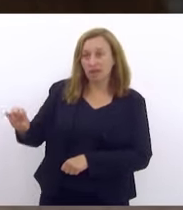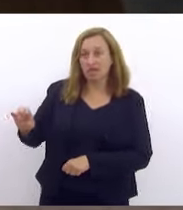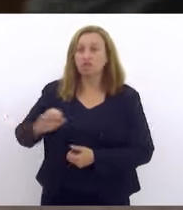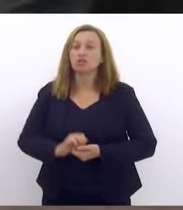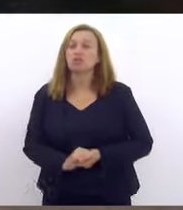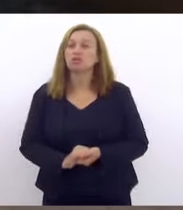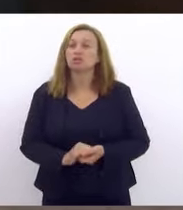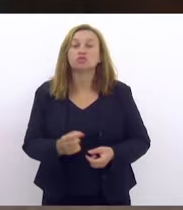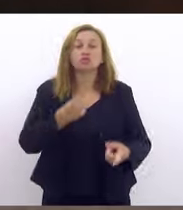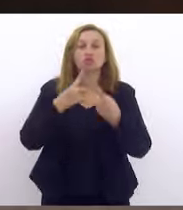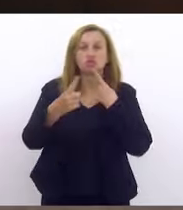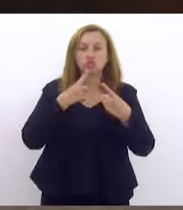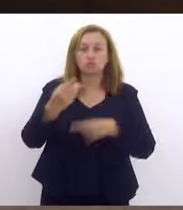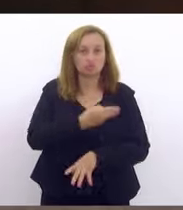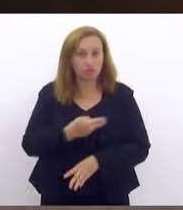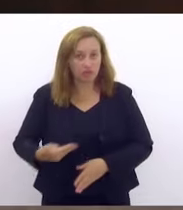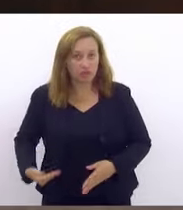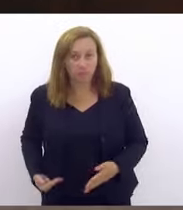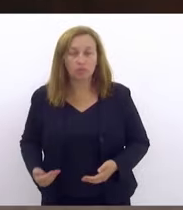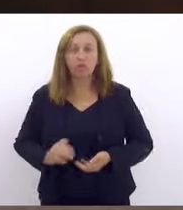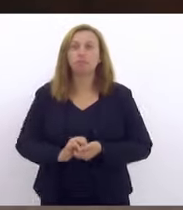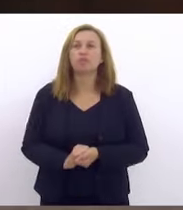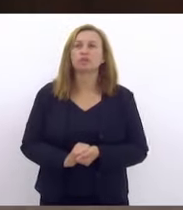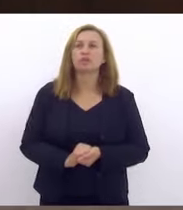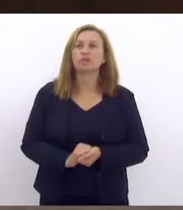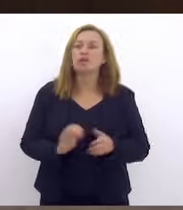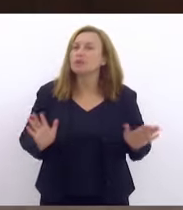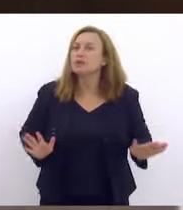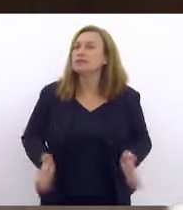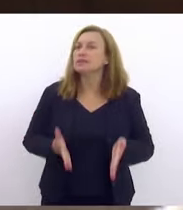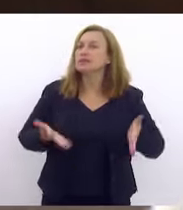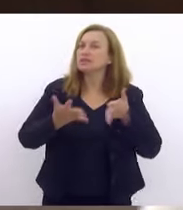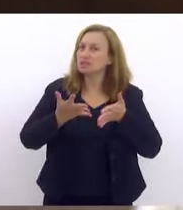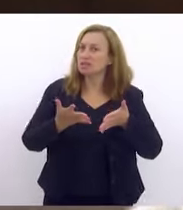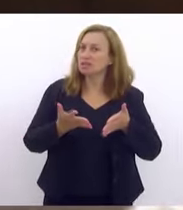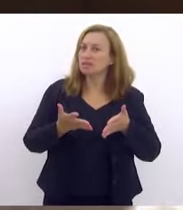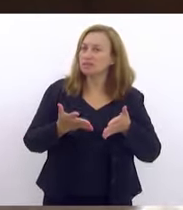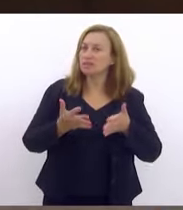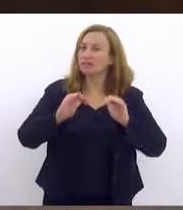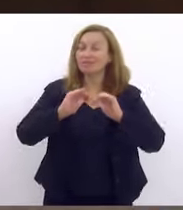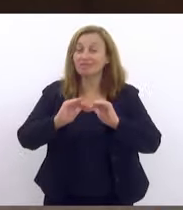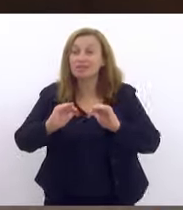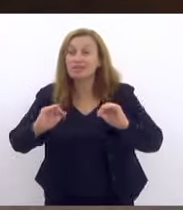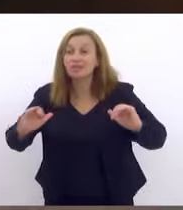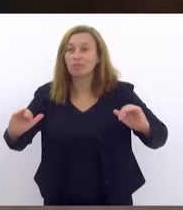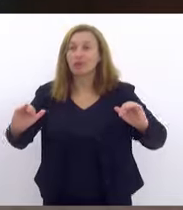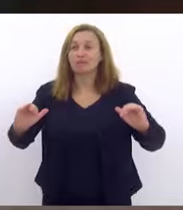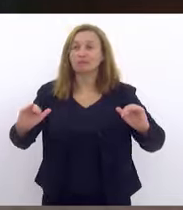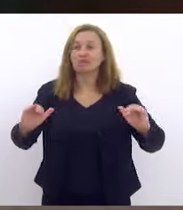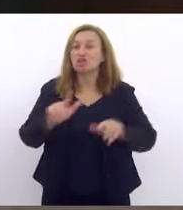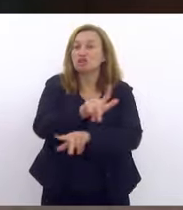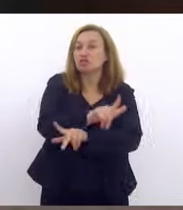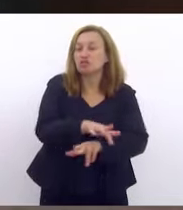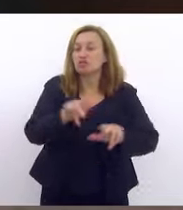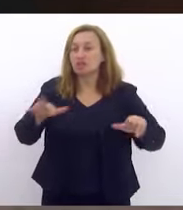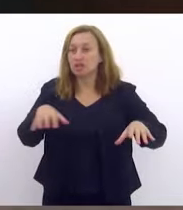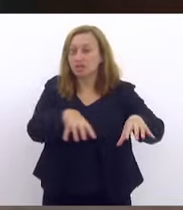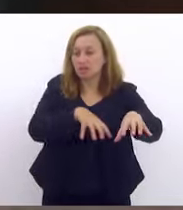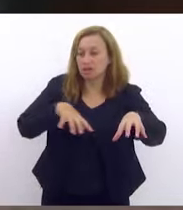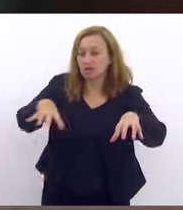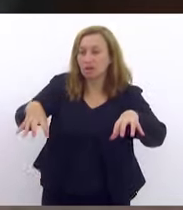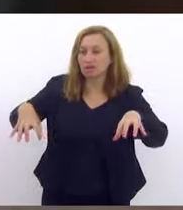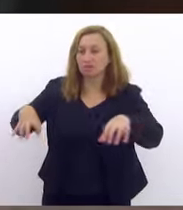do discurso dos governadores, como uma iniciativa que acentua a separação entre diferentes regiões do